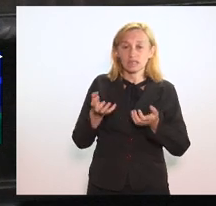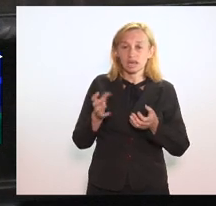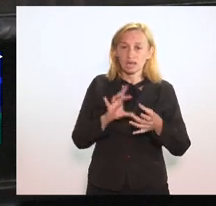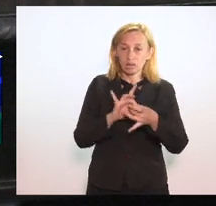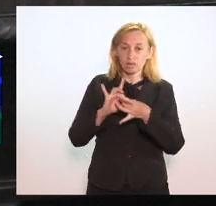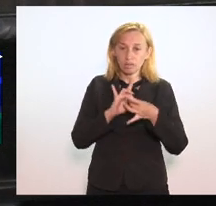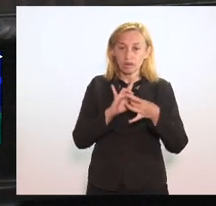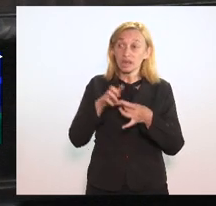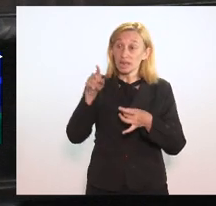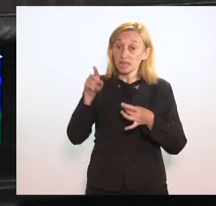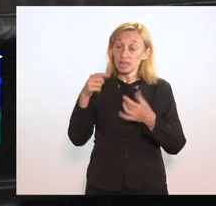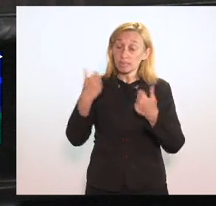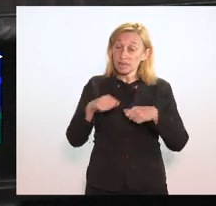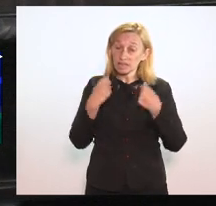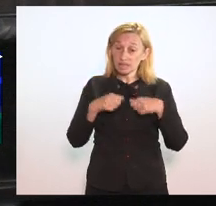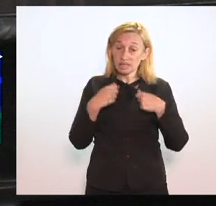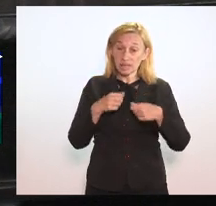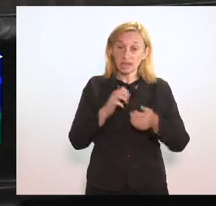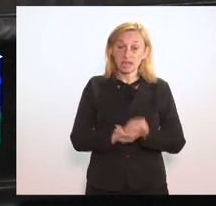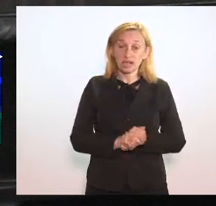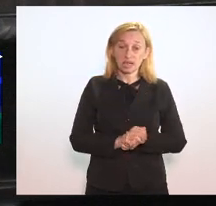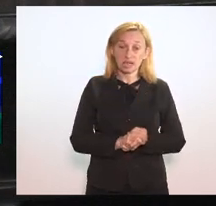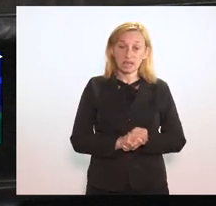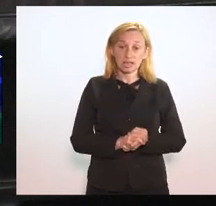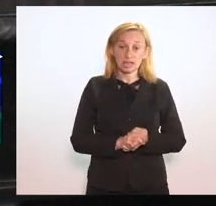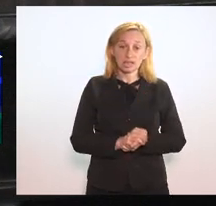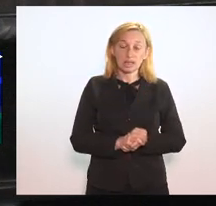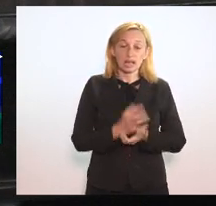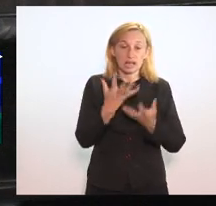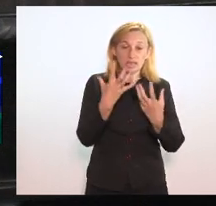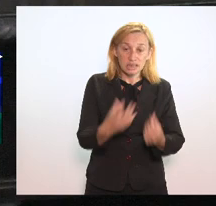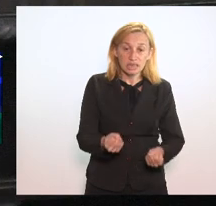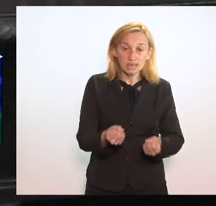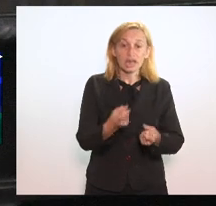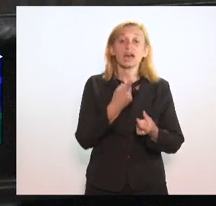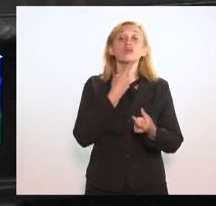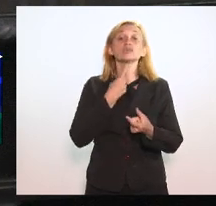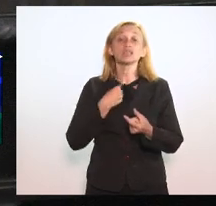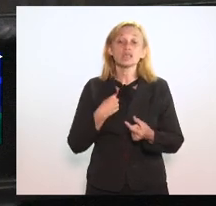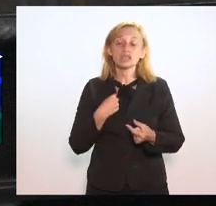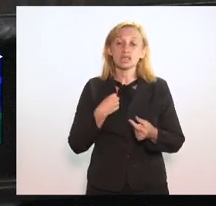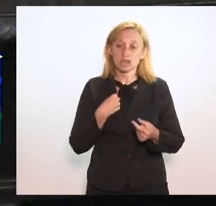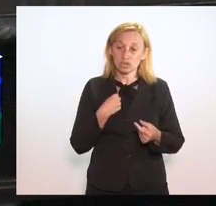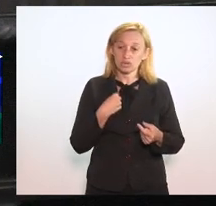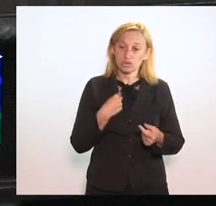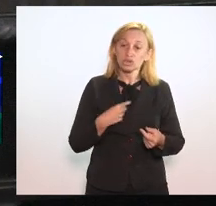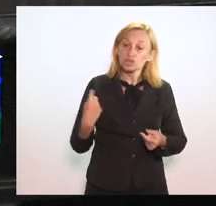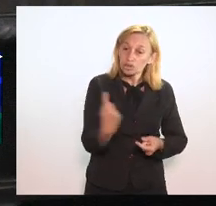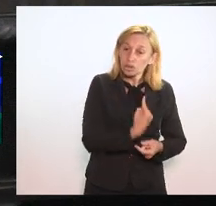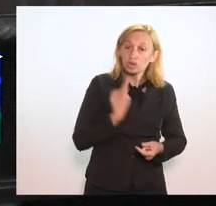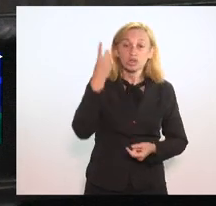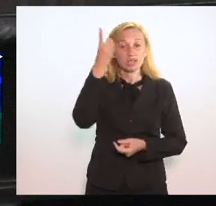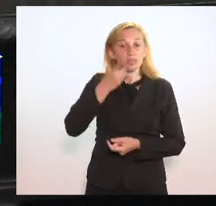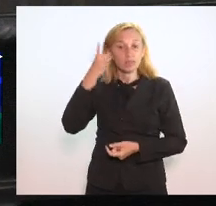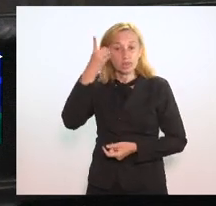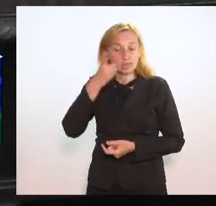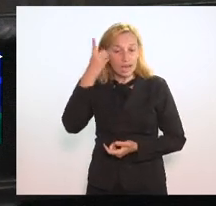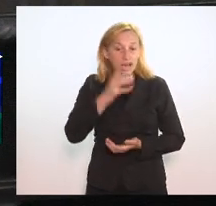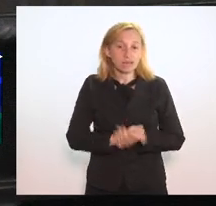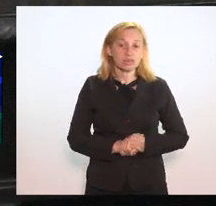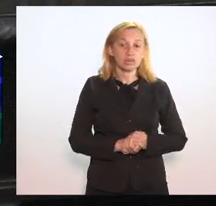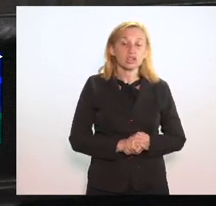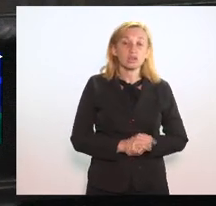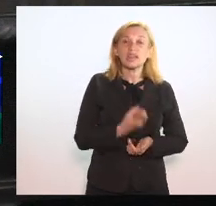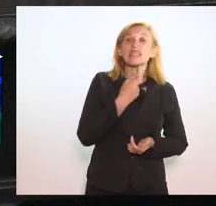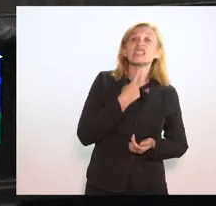ser submetido aos desejos desses falar mentais não é o desejo de